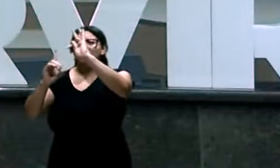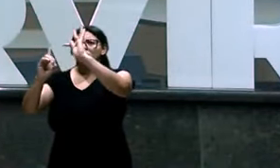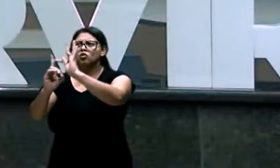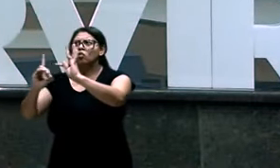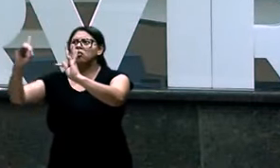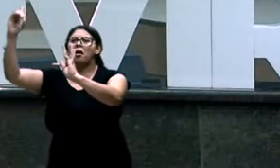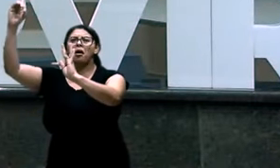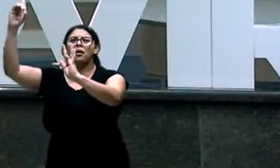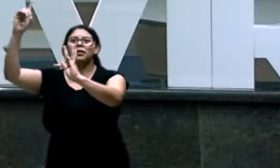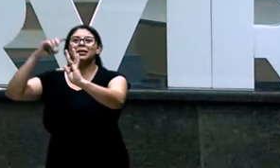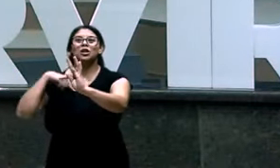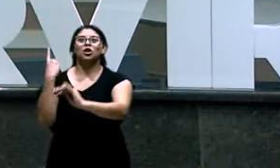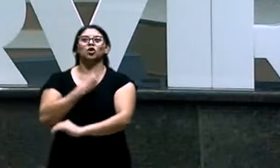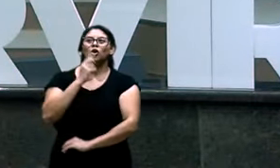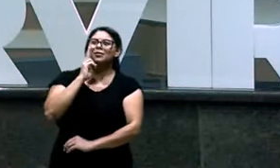tua glória.